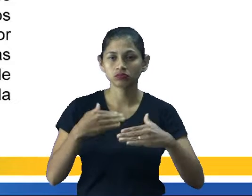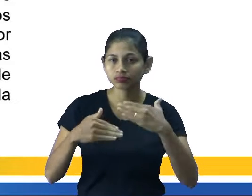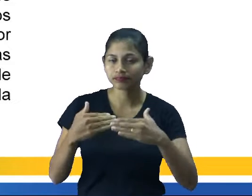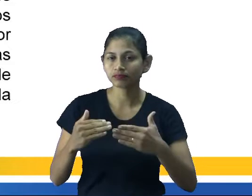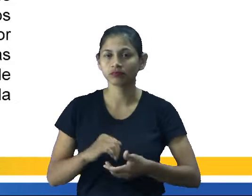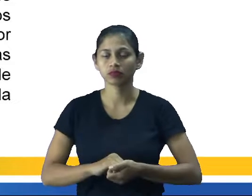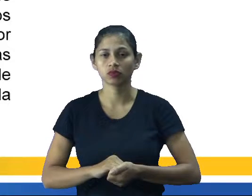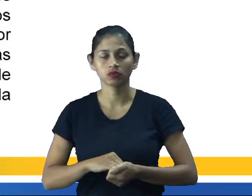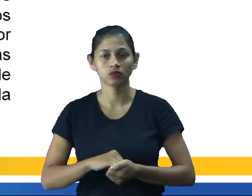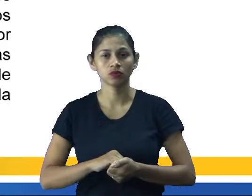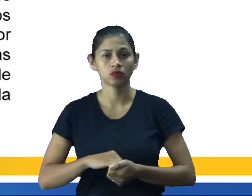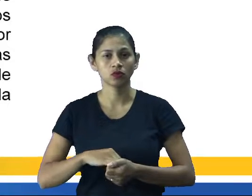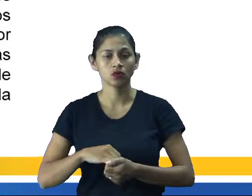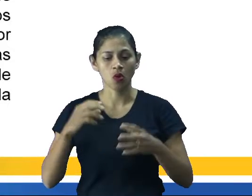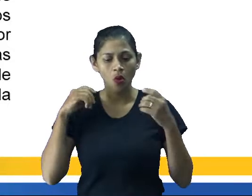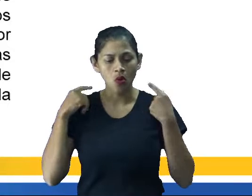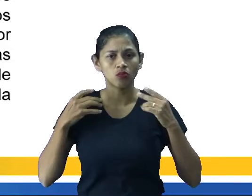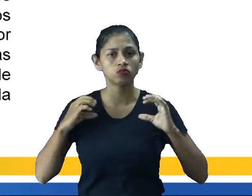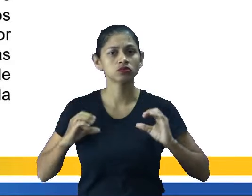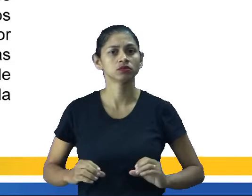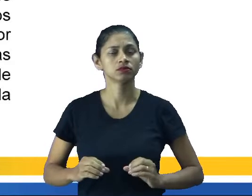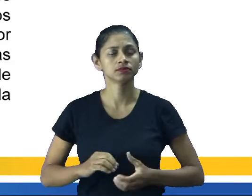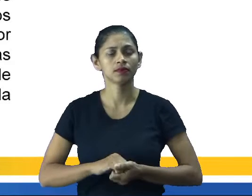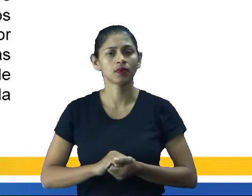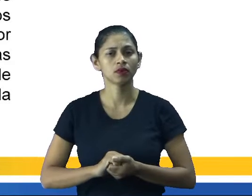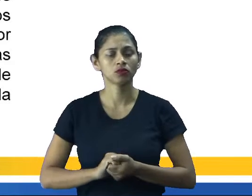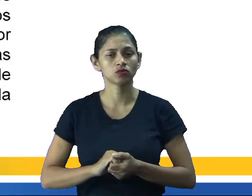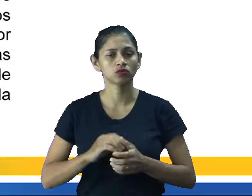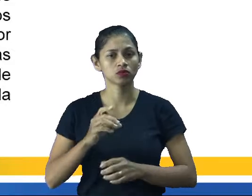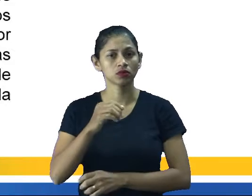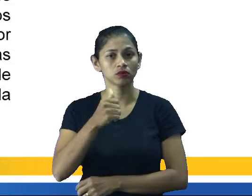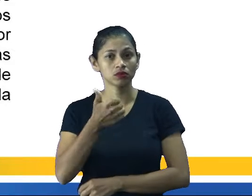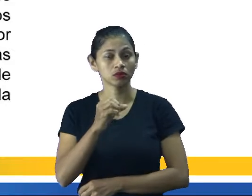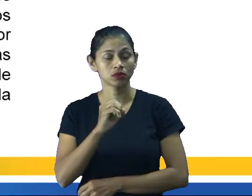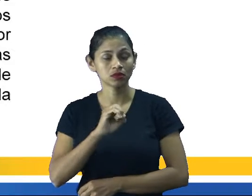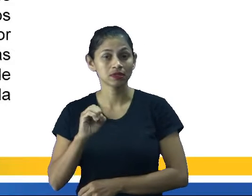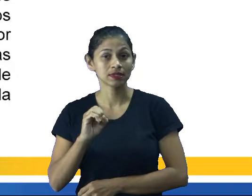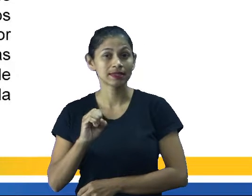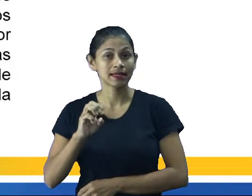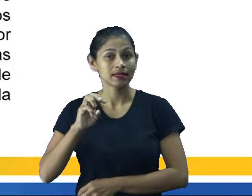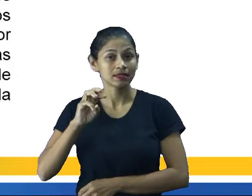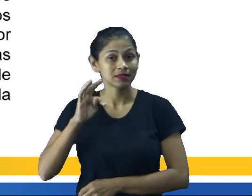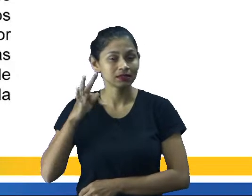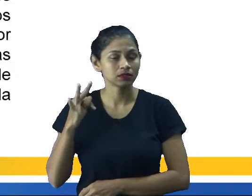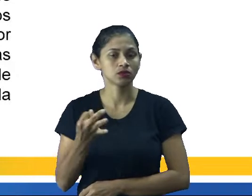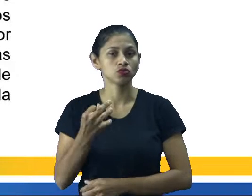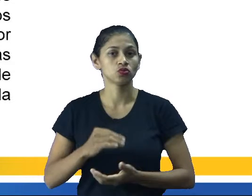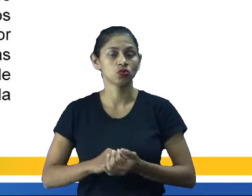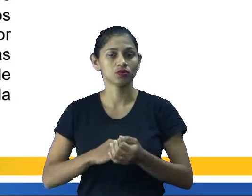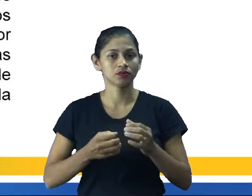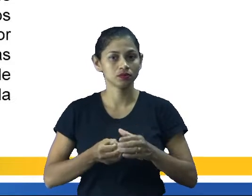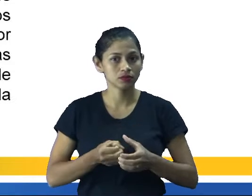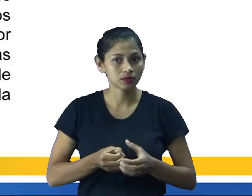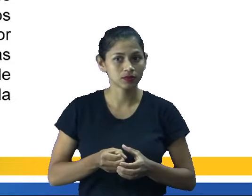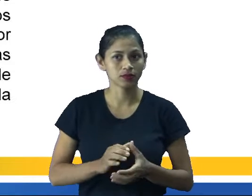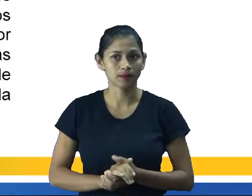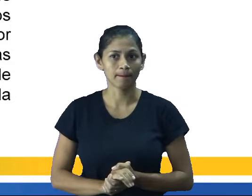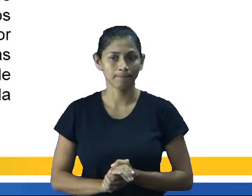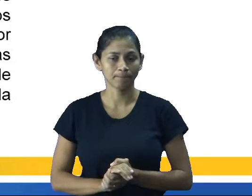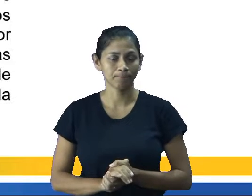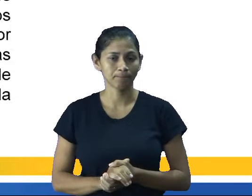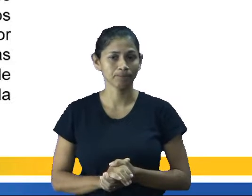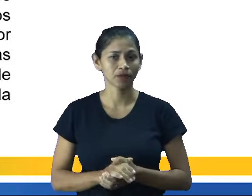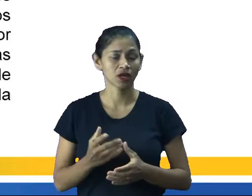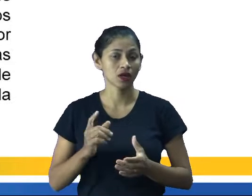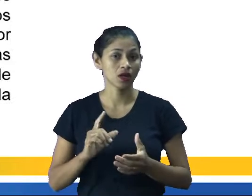é constituído por cerca de 100 trilhões de células. De todas elas, a maior é o óvulo, que possui um diâmetro de um ponto final.